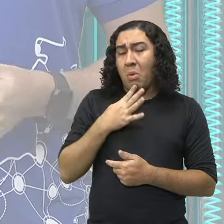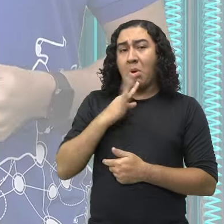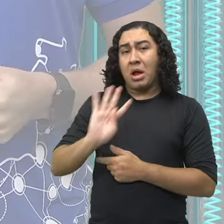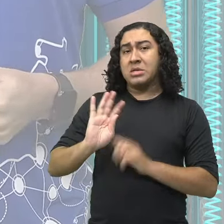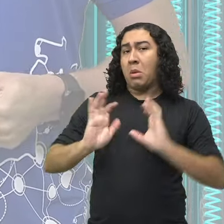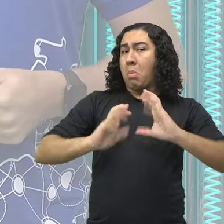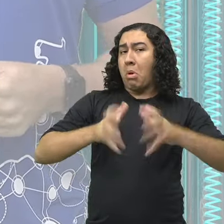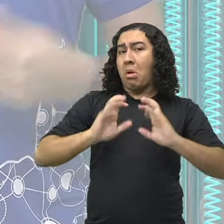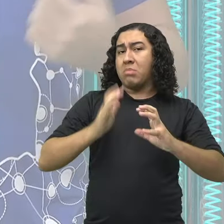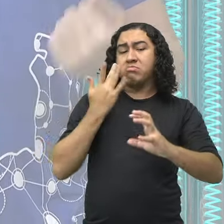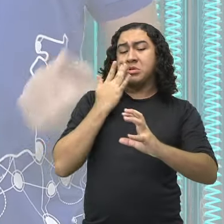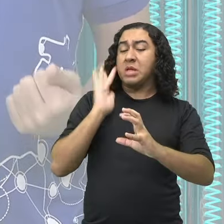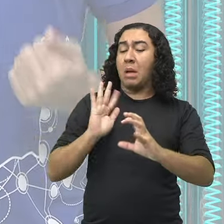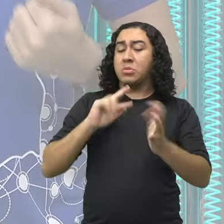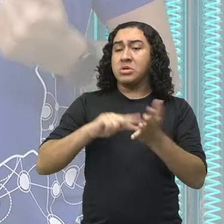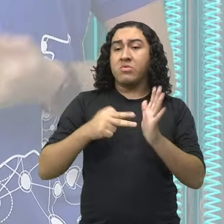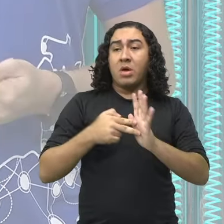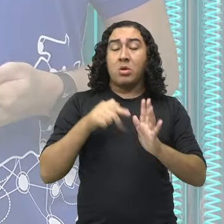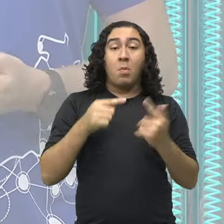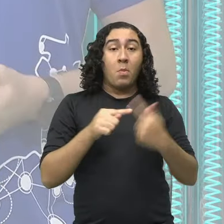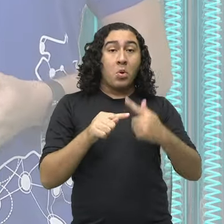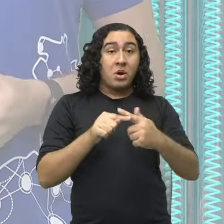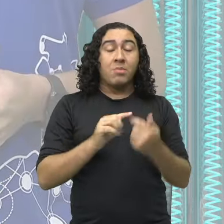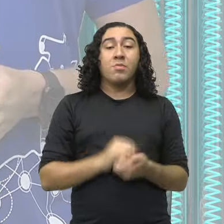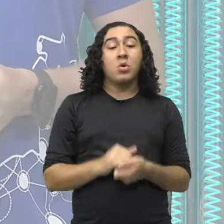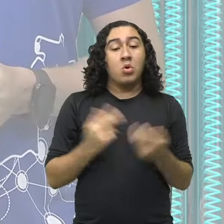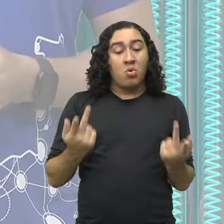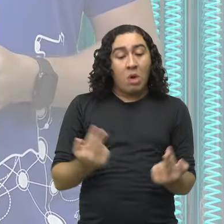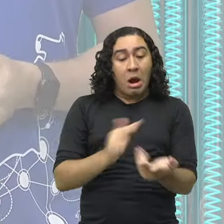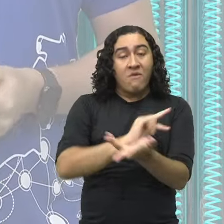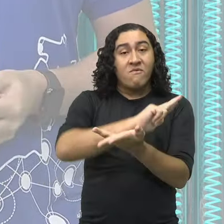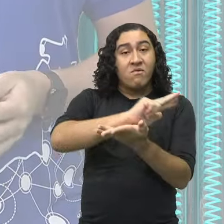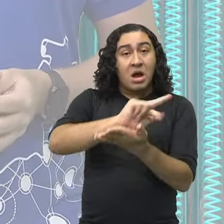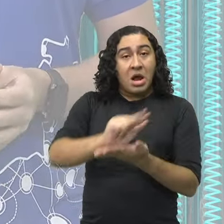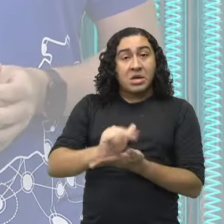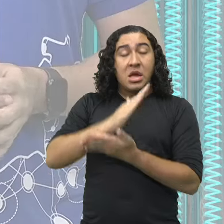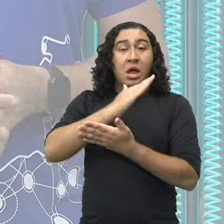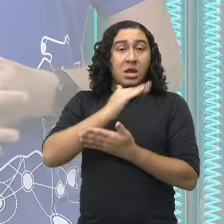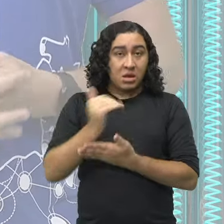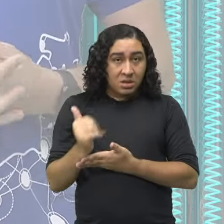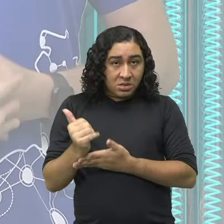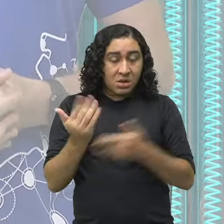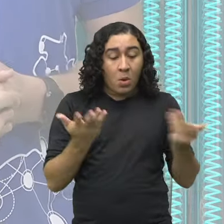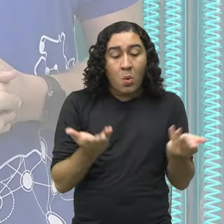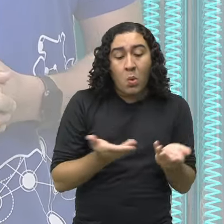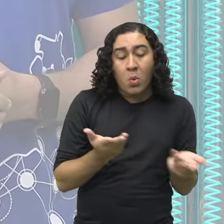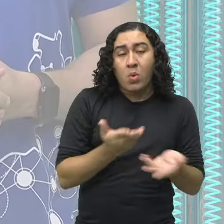conhece uma bola, Pois como muitas crianças de hoje em